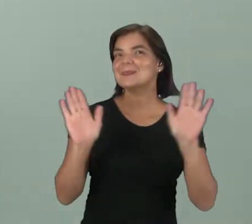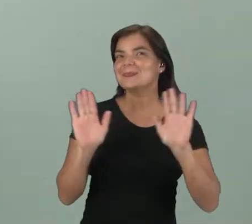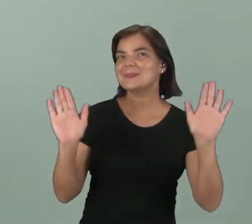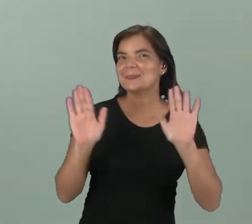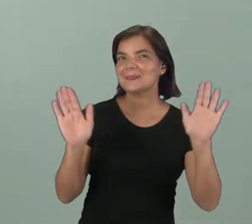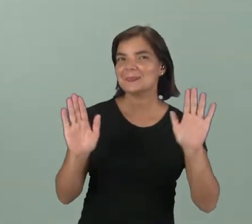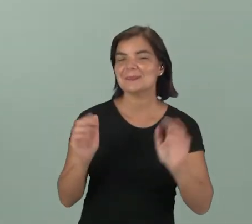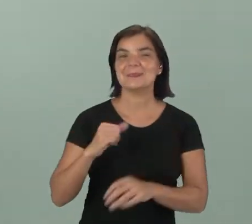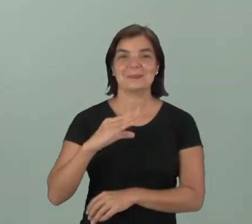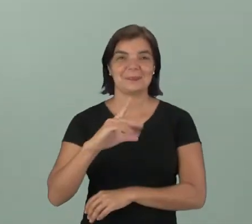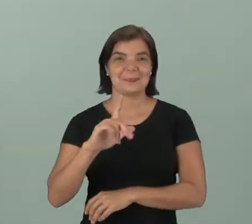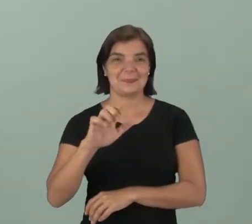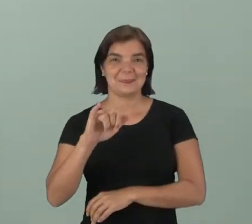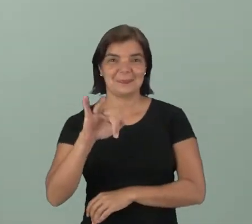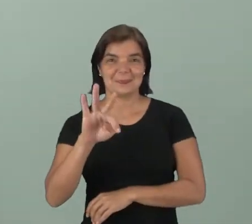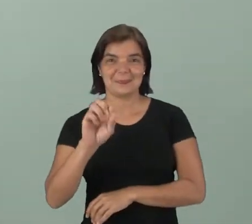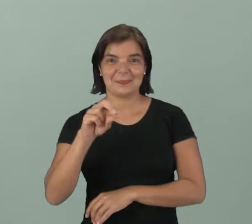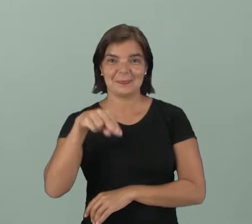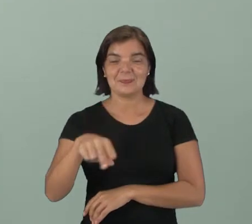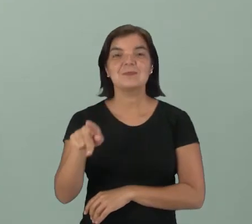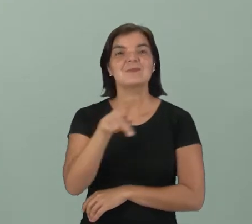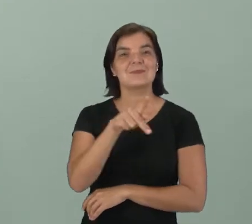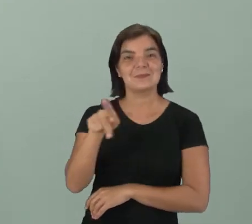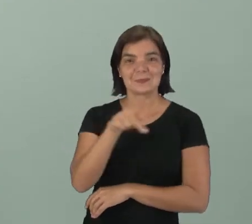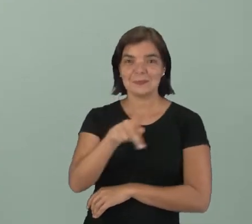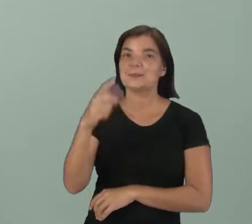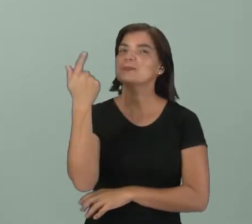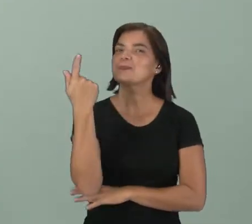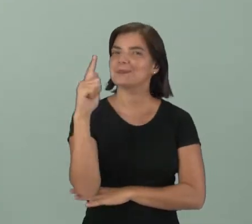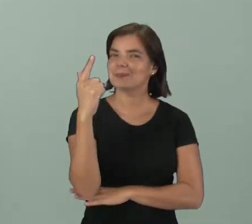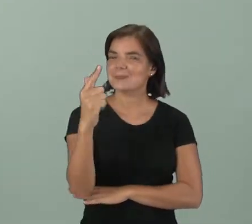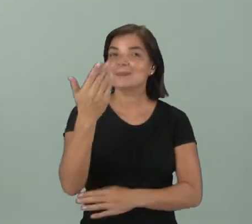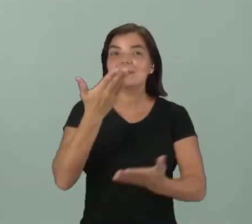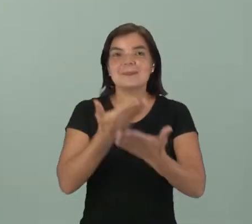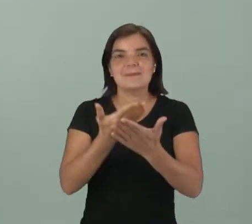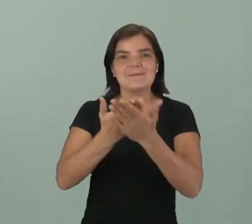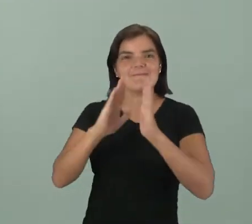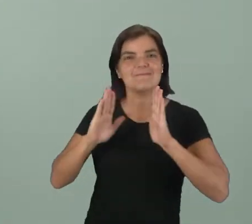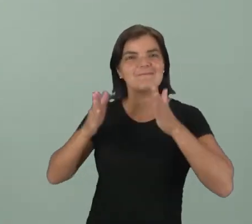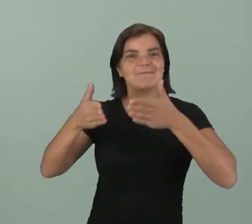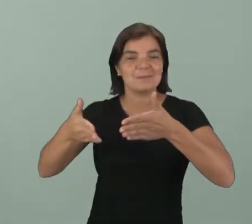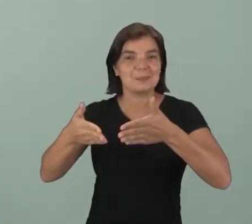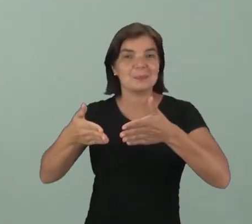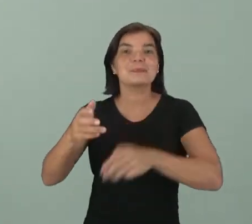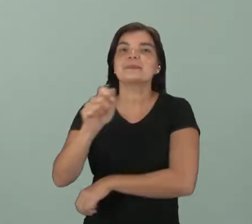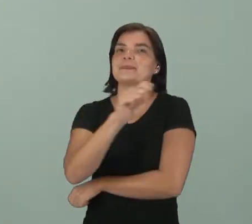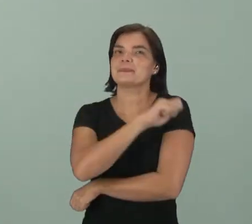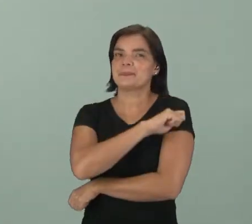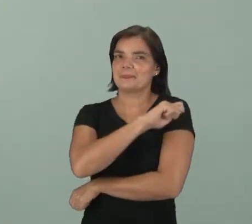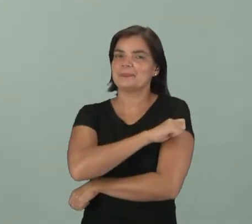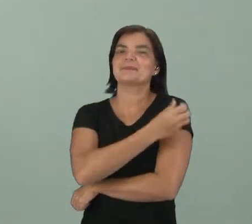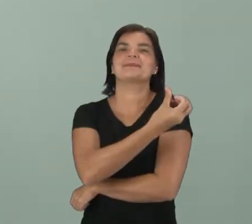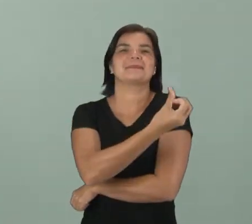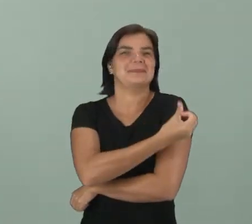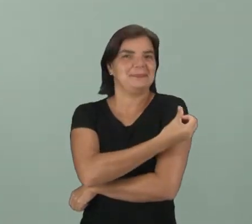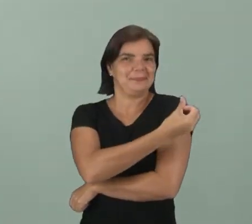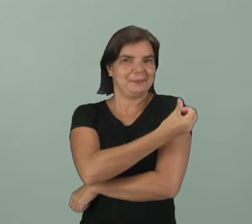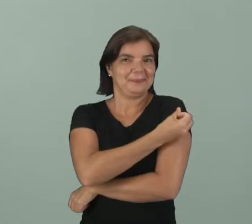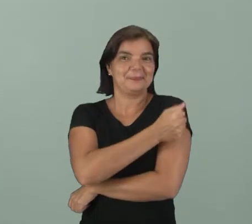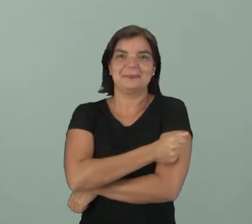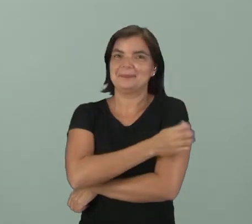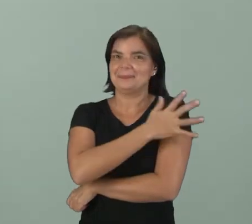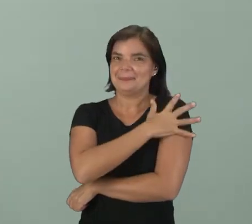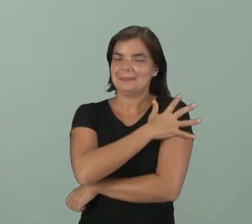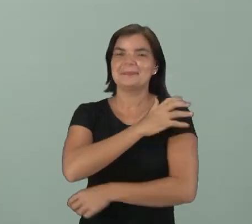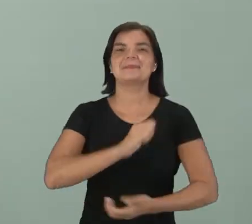o Olá meu nome é Cleiton Amaral professor de geografia vocês tudo é voltado para os alunos do 6º ano